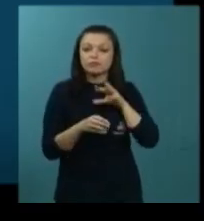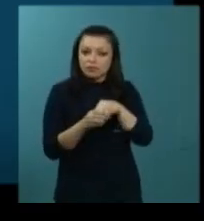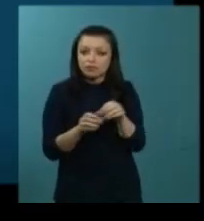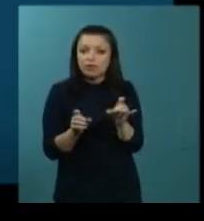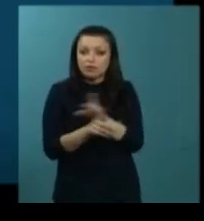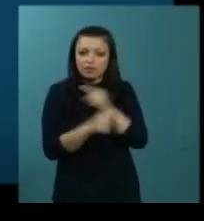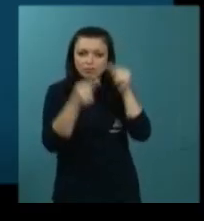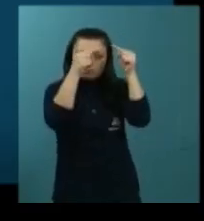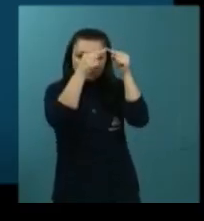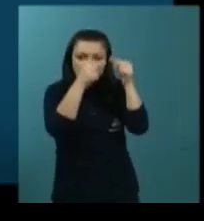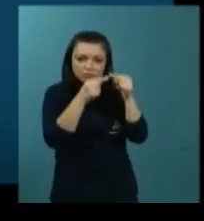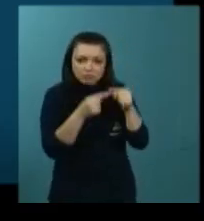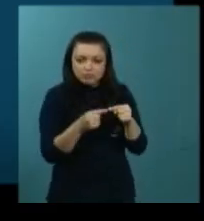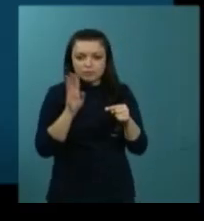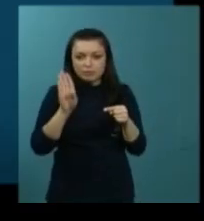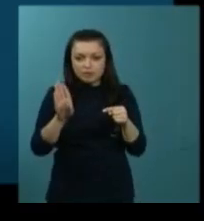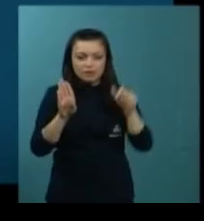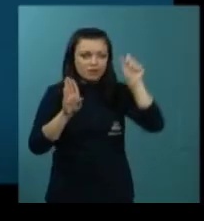do conjunto B.